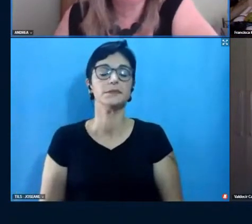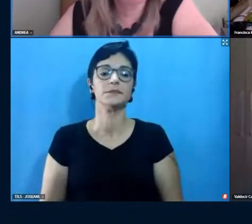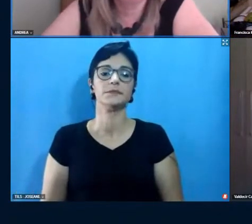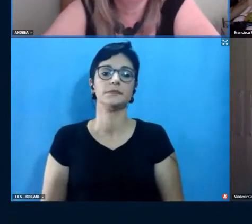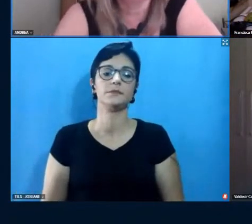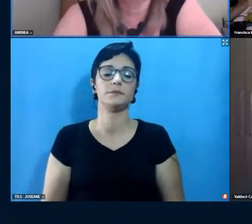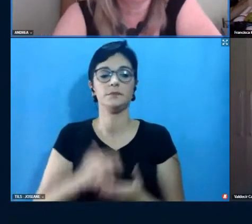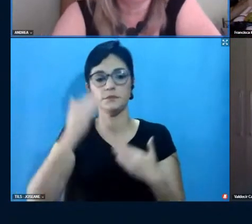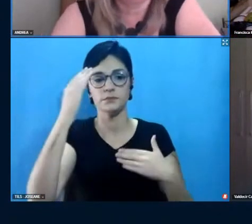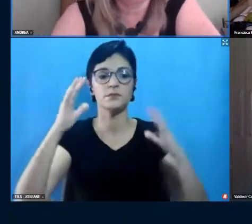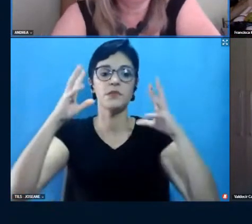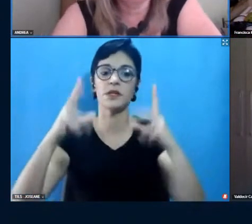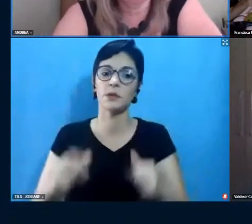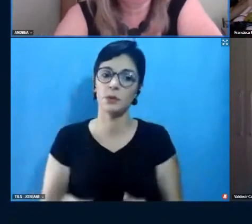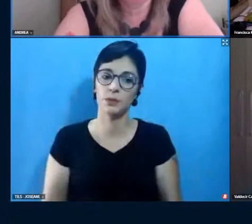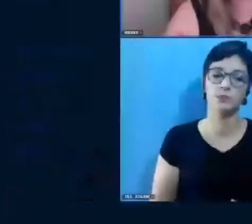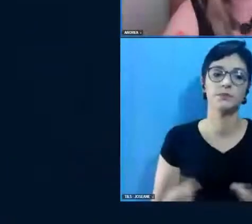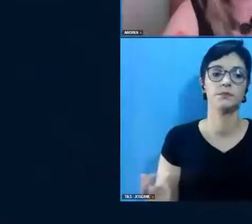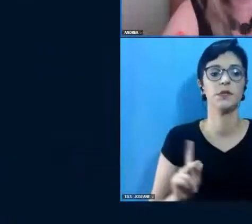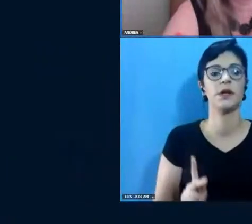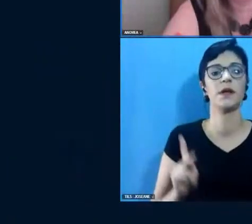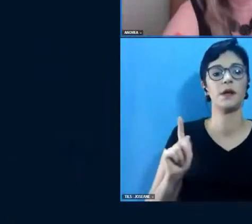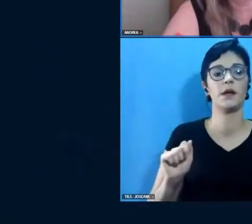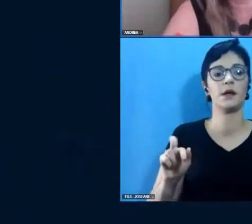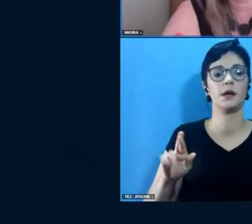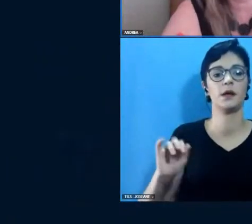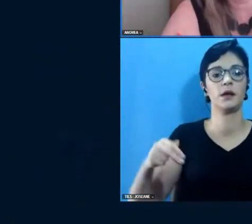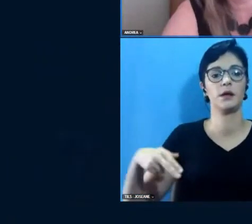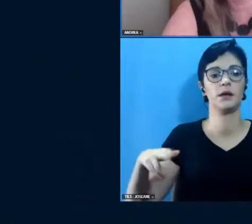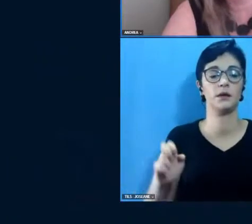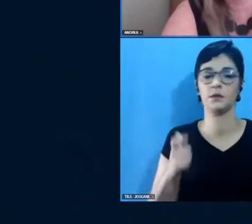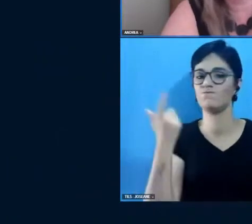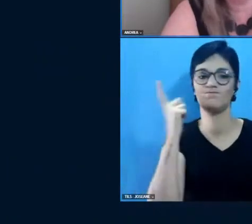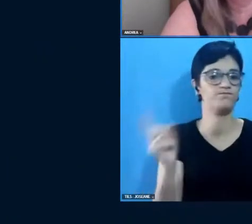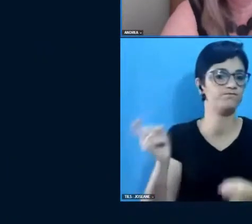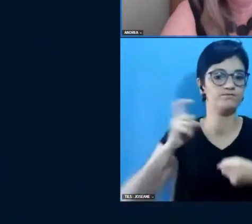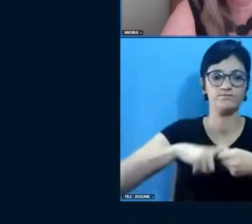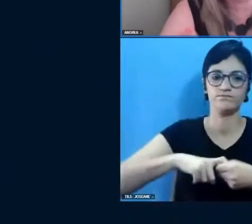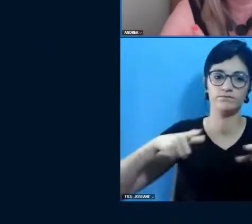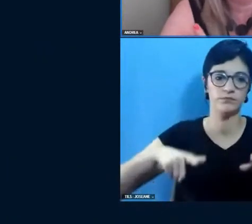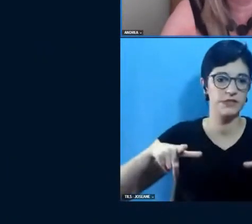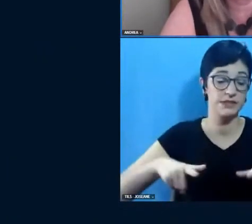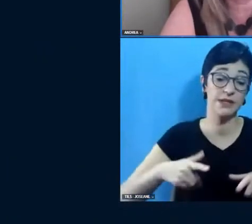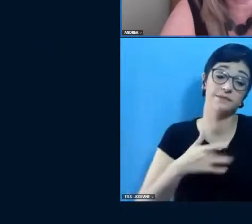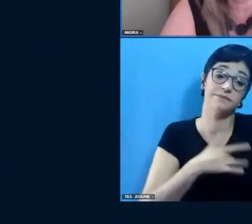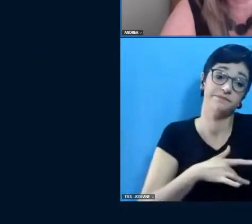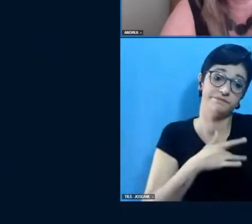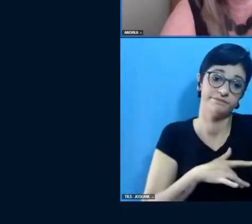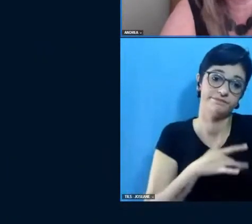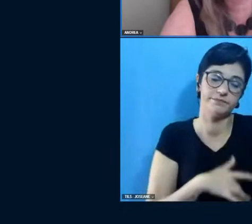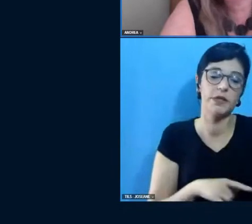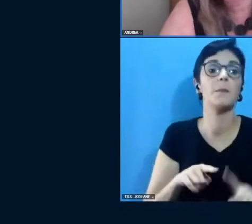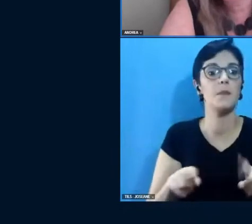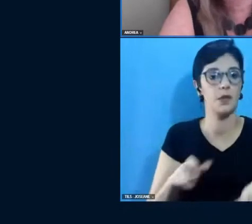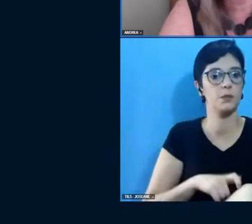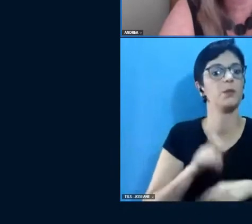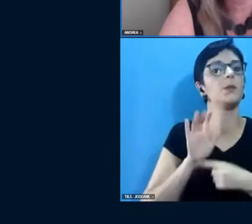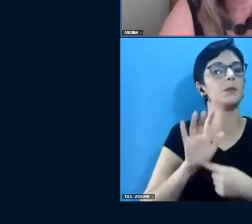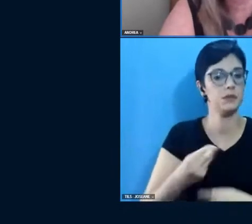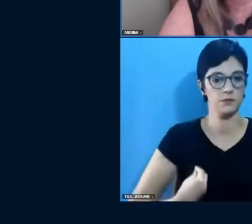Obrigada a todos. Então, a Karine não conseguiu retornar à nossa sala, né? Uma pena, mas ela estava aqui na hora da